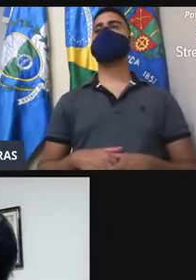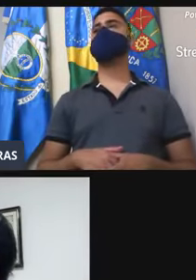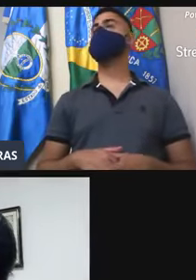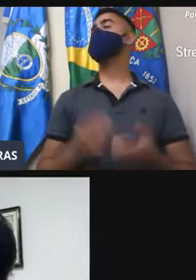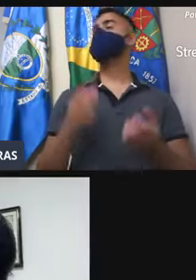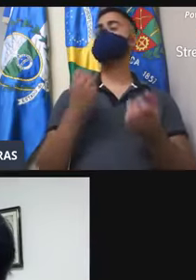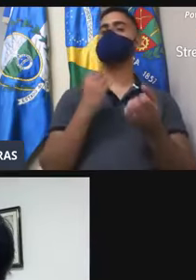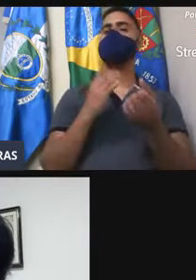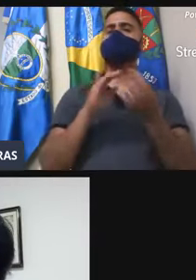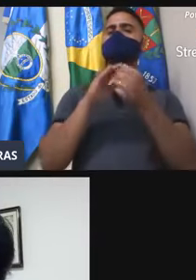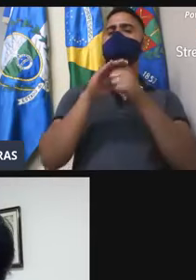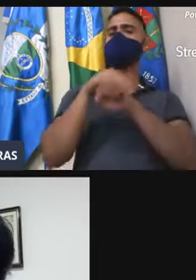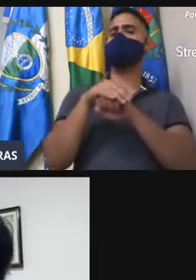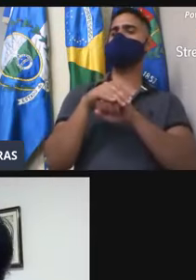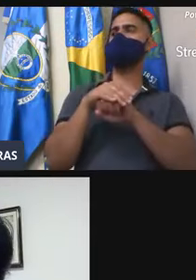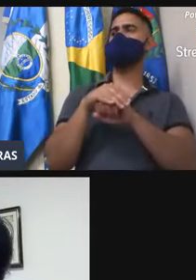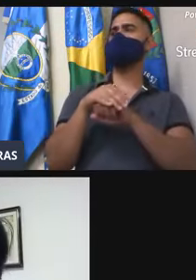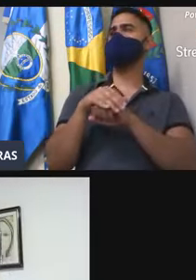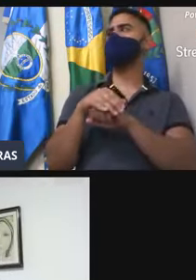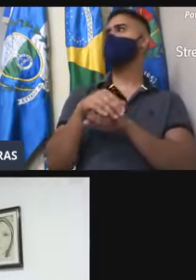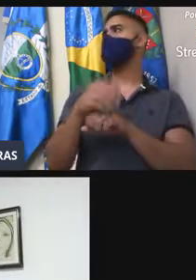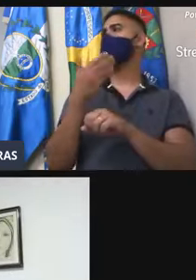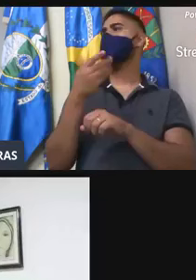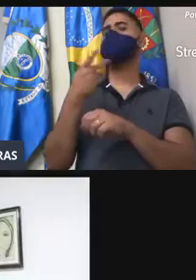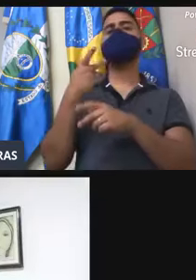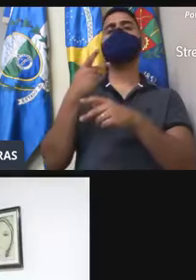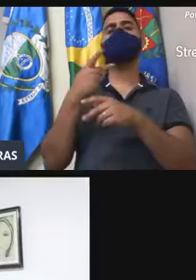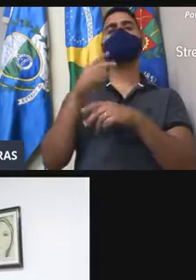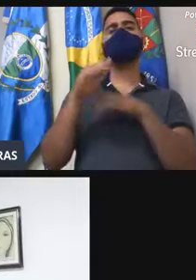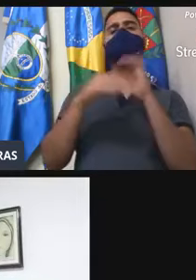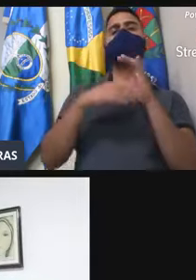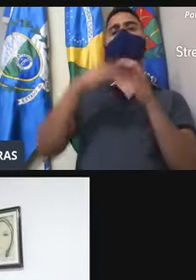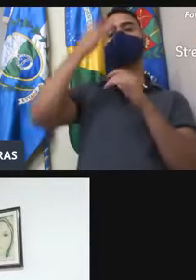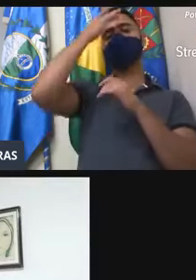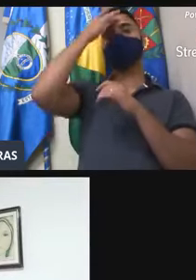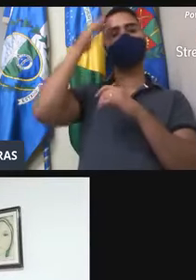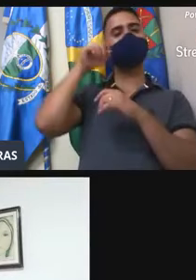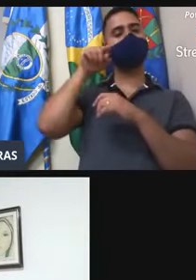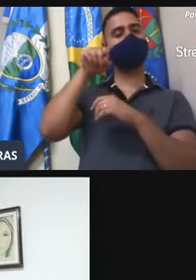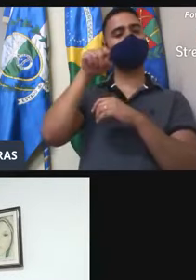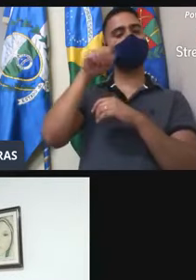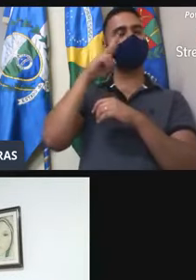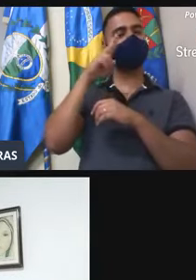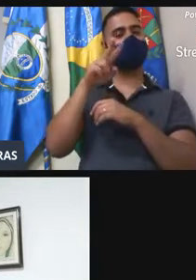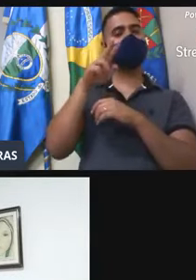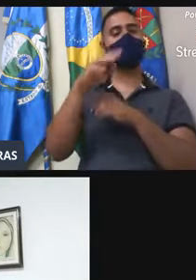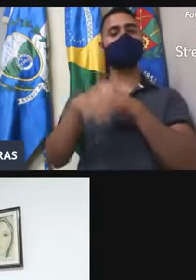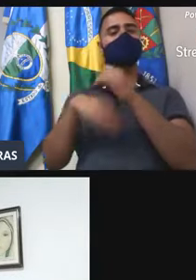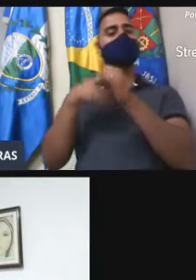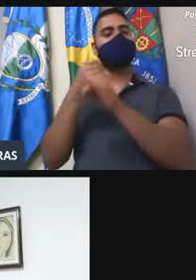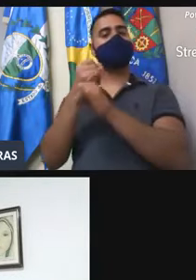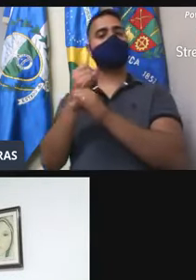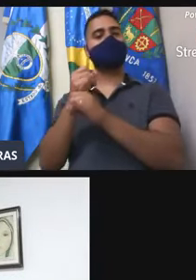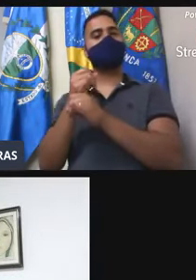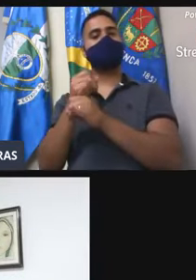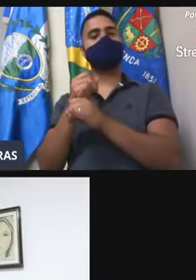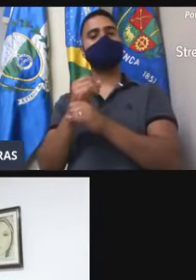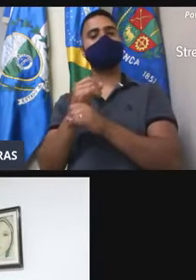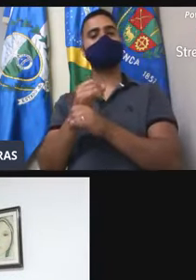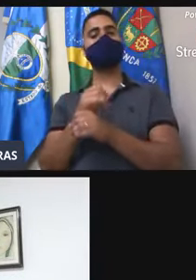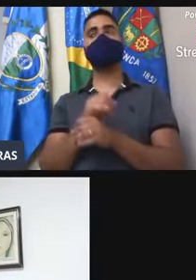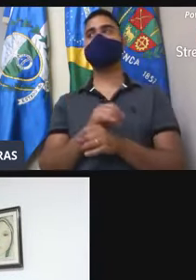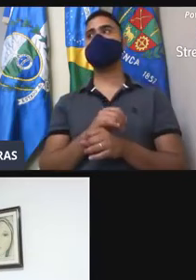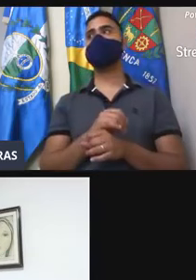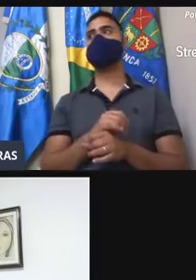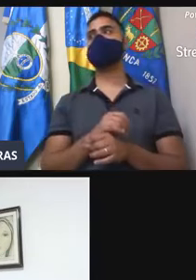boa noite. Quero me direcionar a todos que estão na nossa live da Câmara, sobretudo